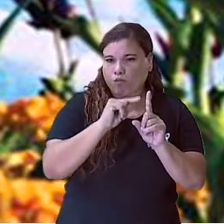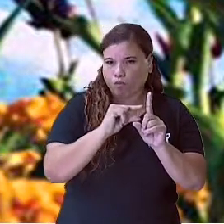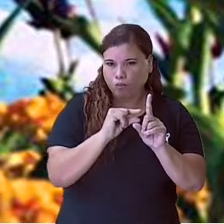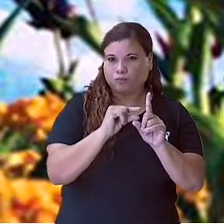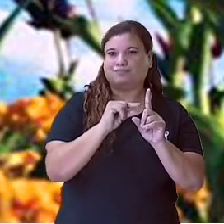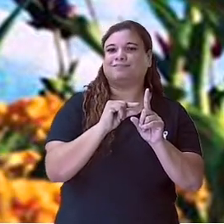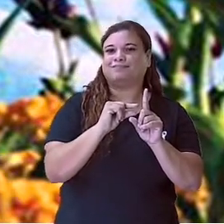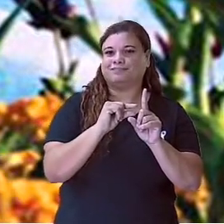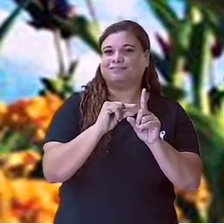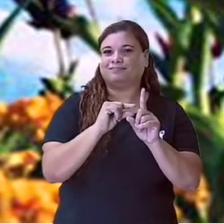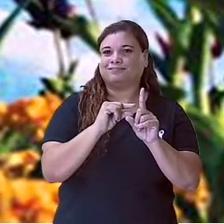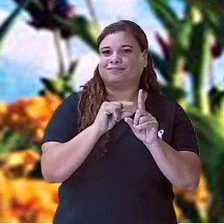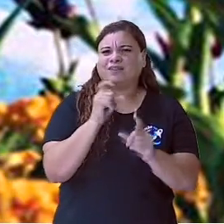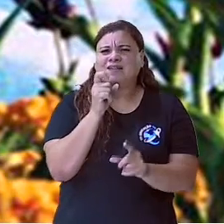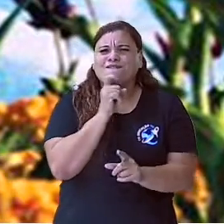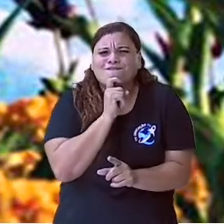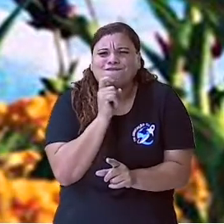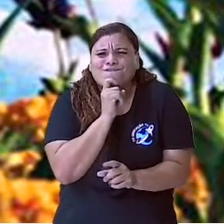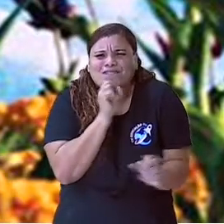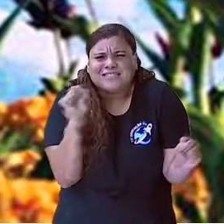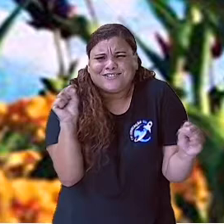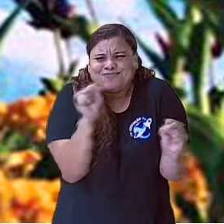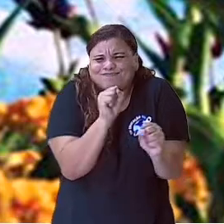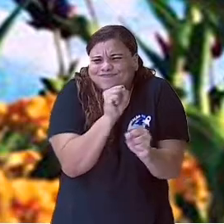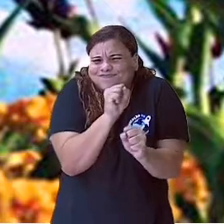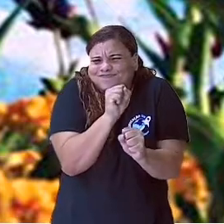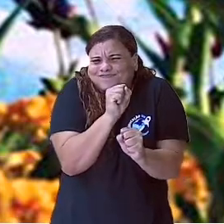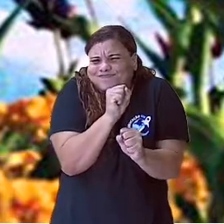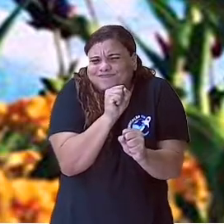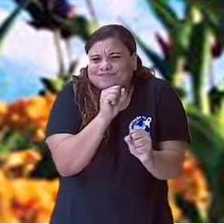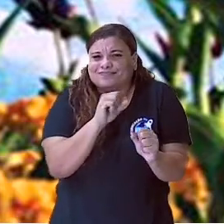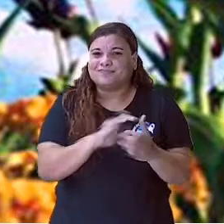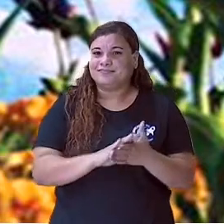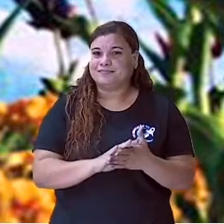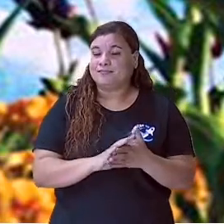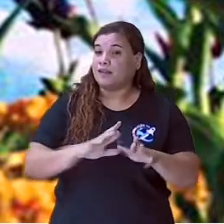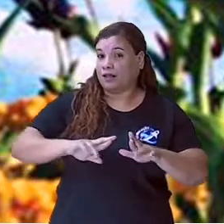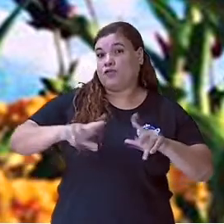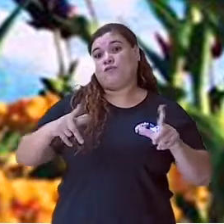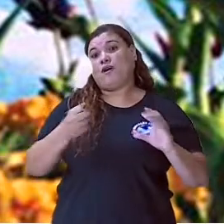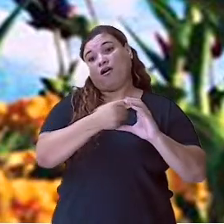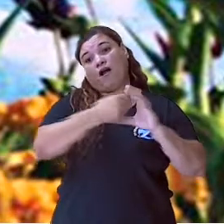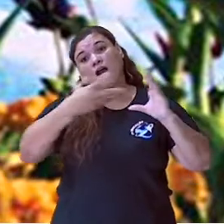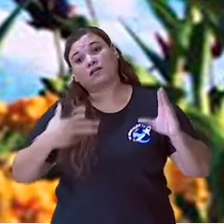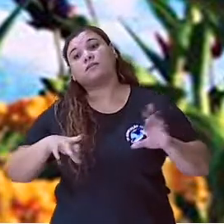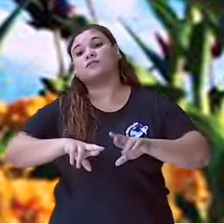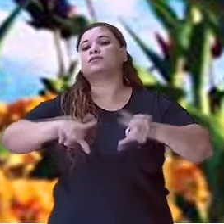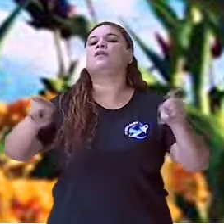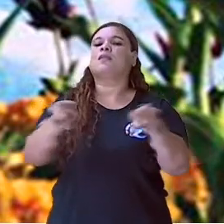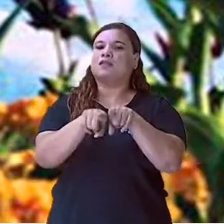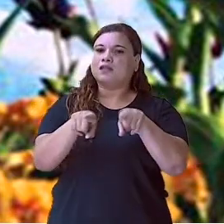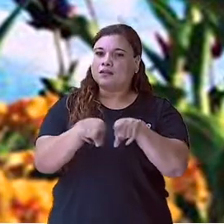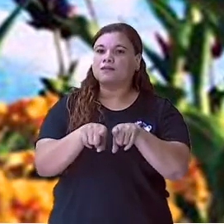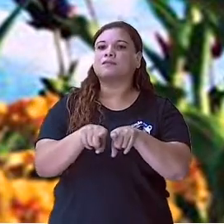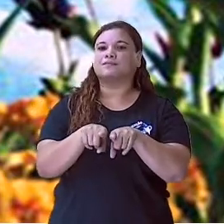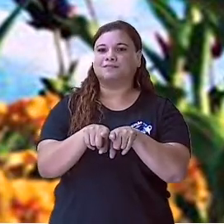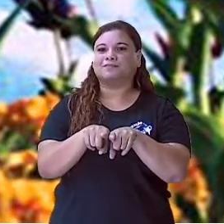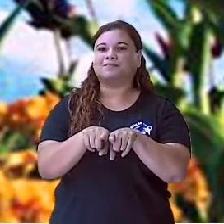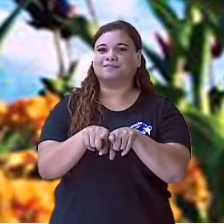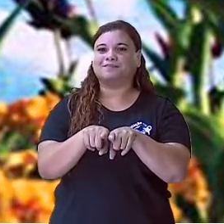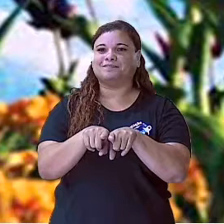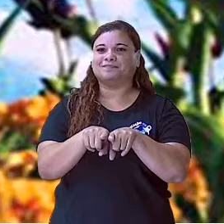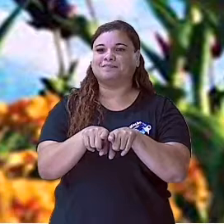extremamente rigoroso. E aí, vegetação já vai ter uma outra característica, tá certo? Mas nós vamos